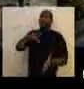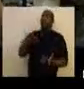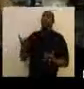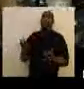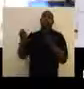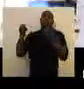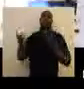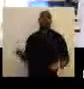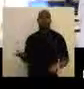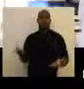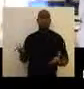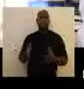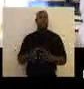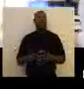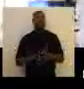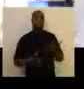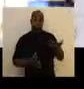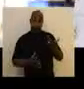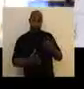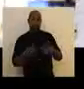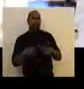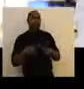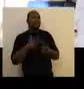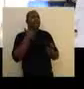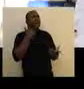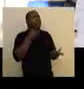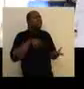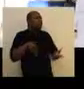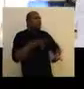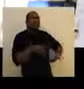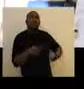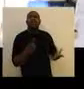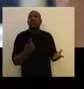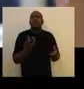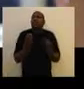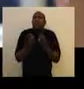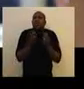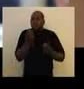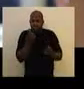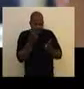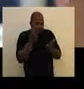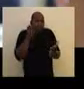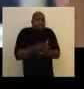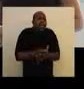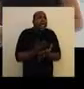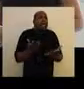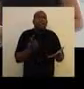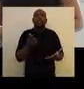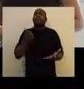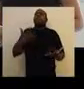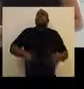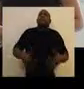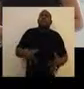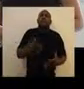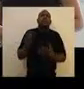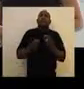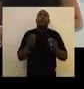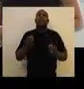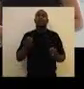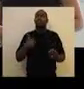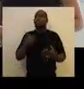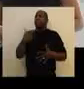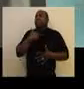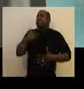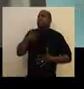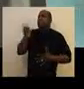gente, quanto que tem que pagar? Ah, mas quanto custa? Não tenho condições. E quando a gente apresenta o projeto, eles falam,